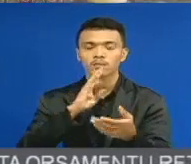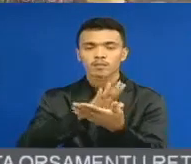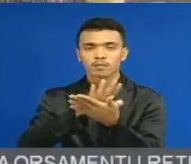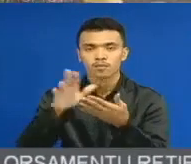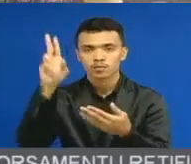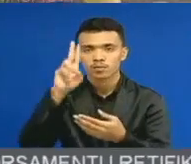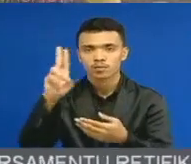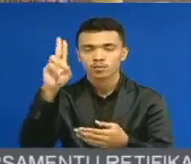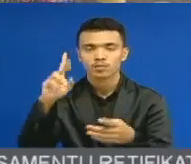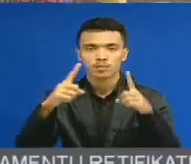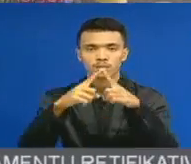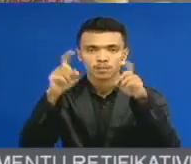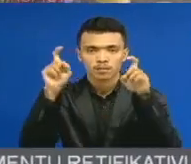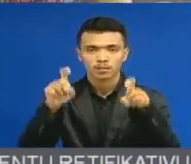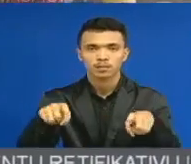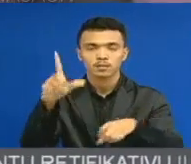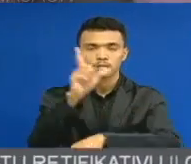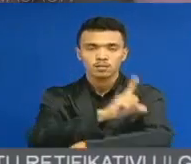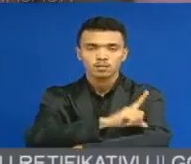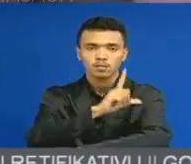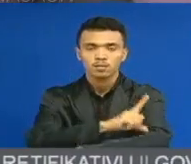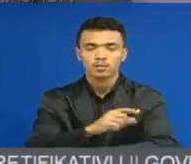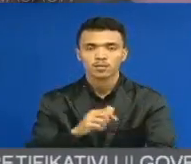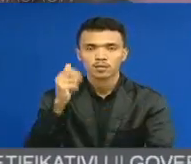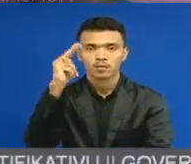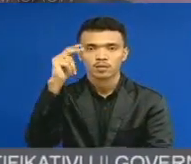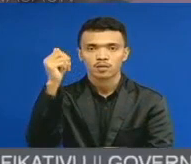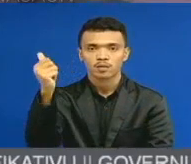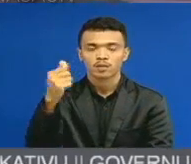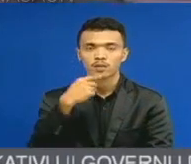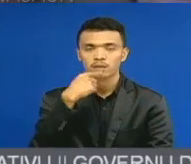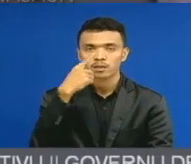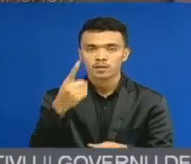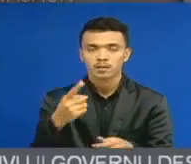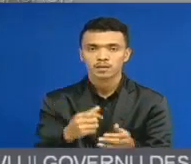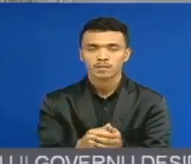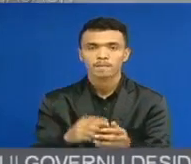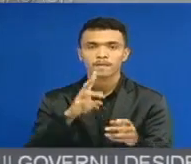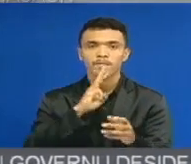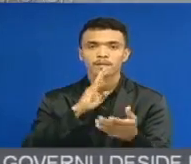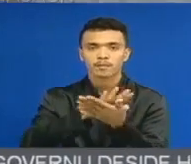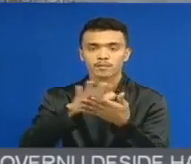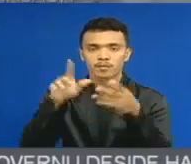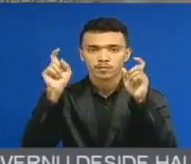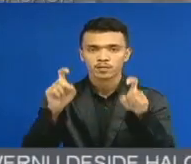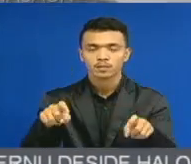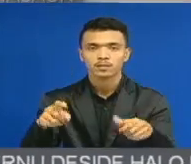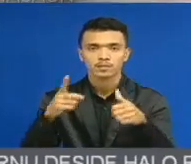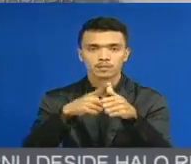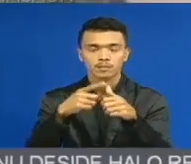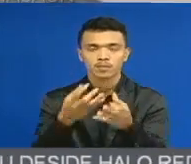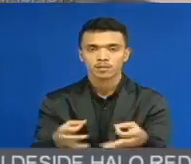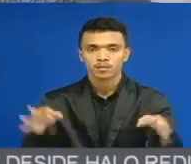consumo no usa ba necessidade lor-loron. Ana Cesaltina Simenes informa bemos a necessidade primária